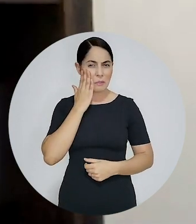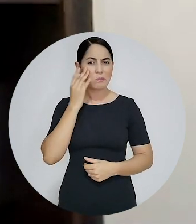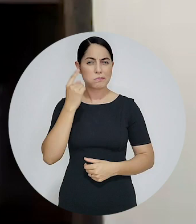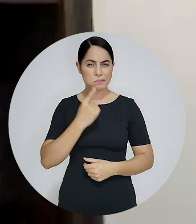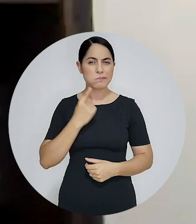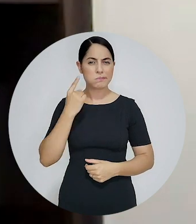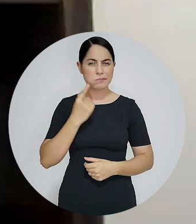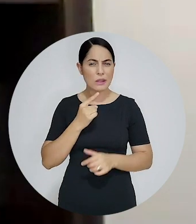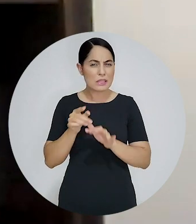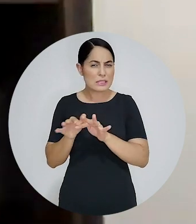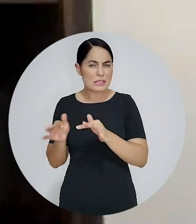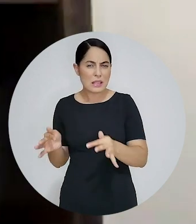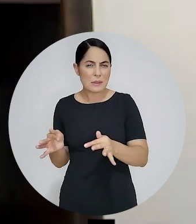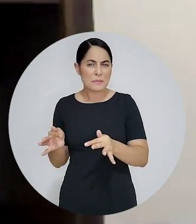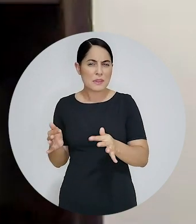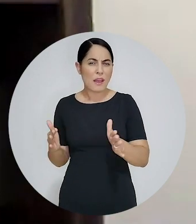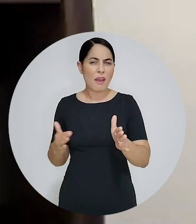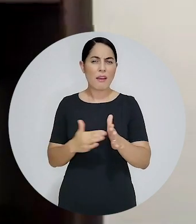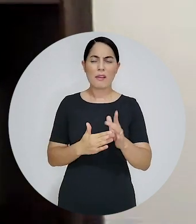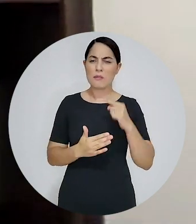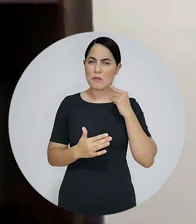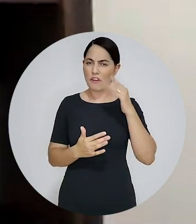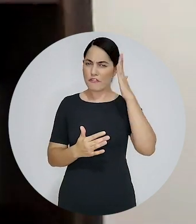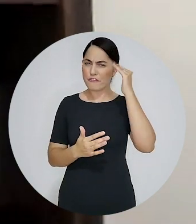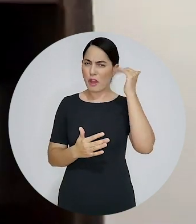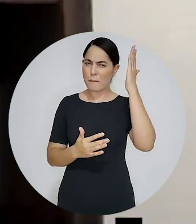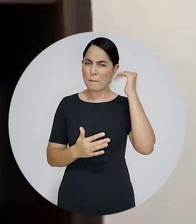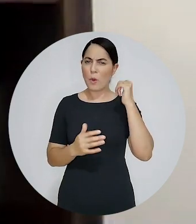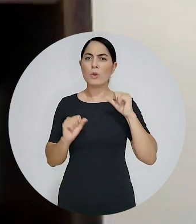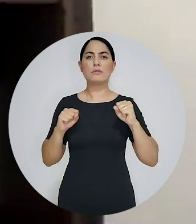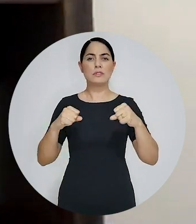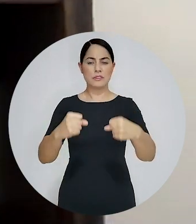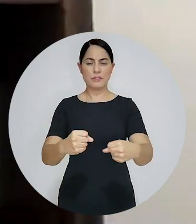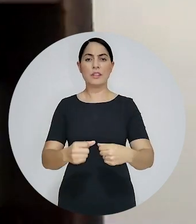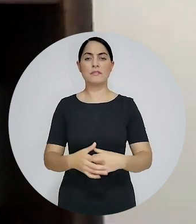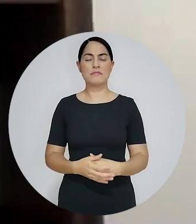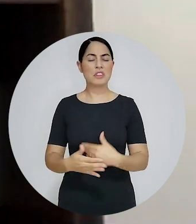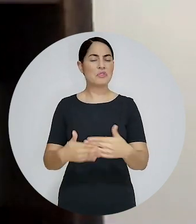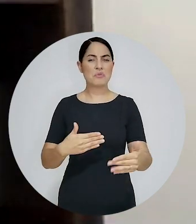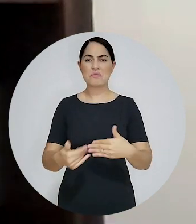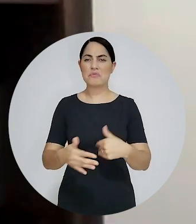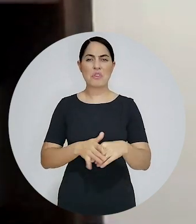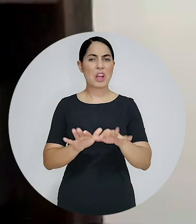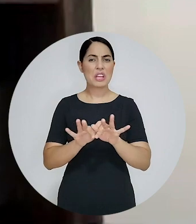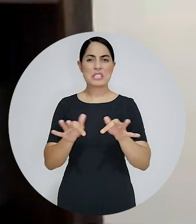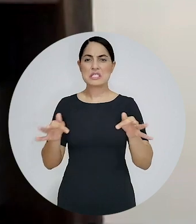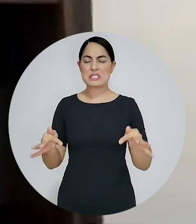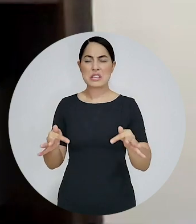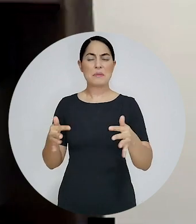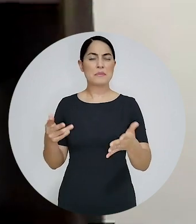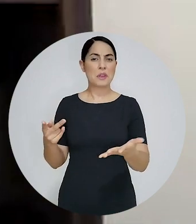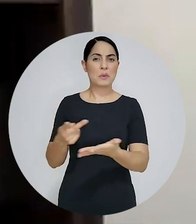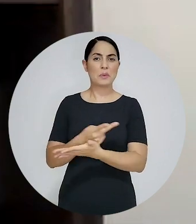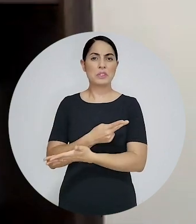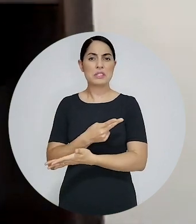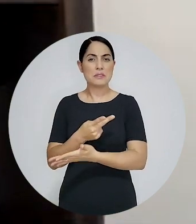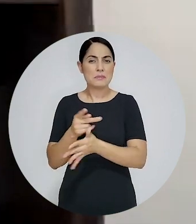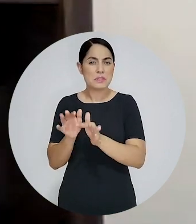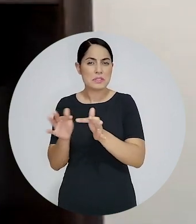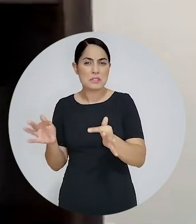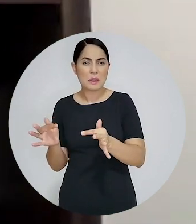desde aquele advogado menos conhecido até os mais famosos, desde em pequenas operações até